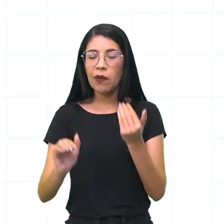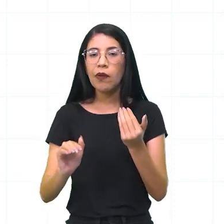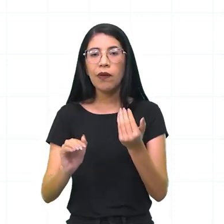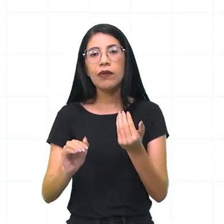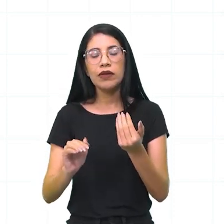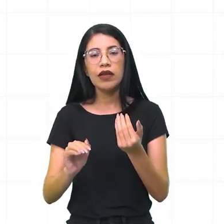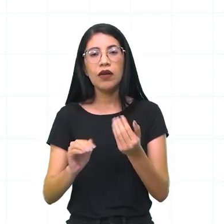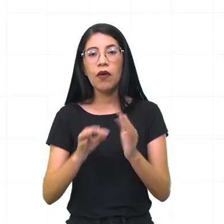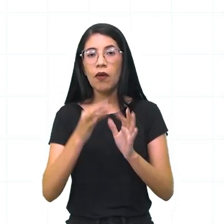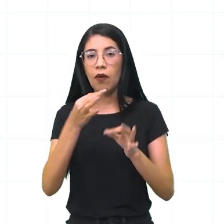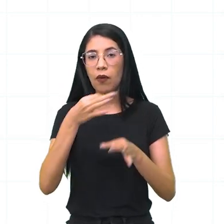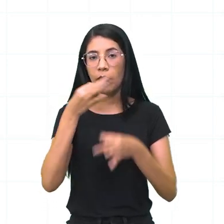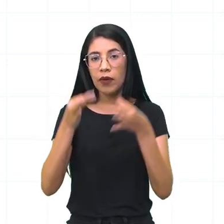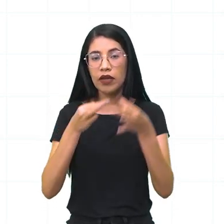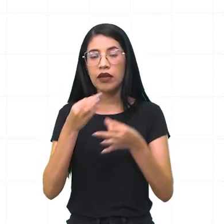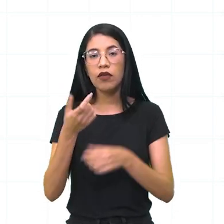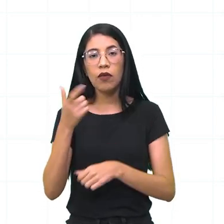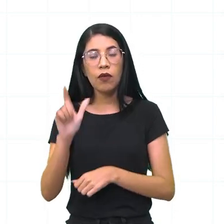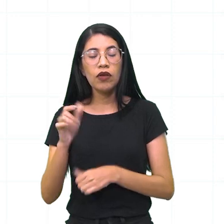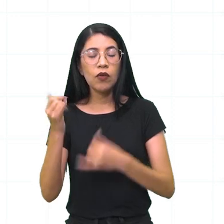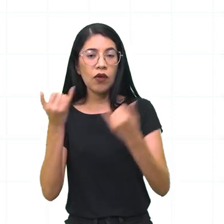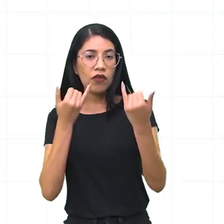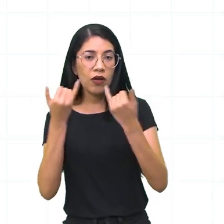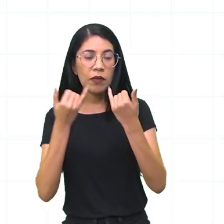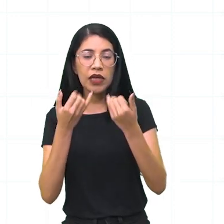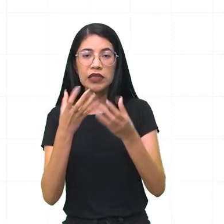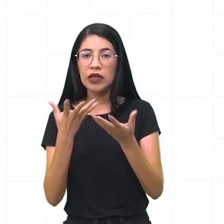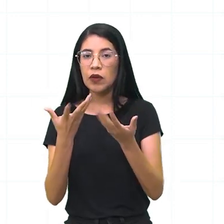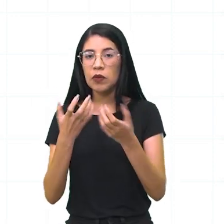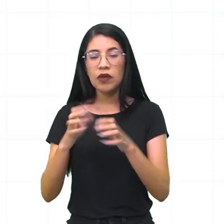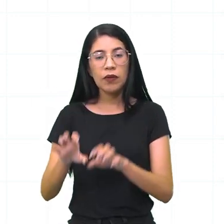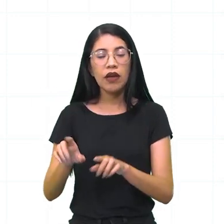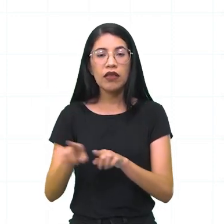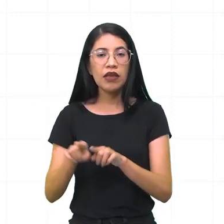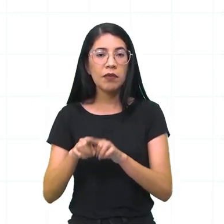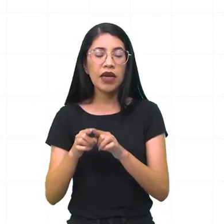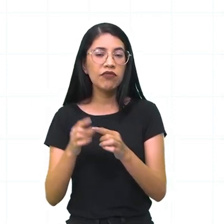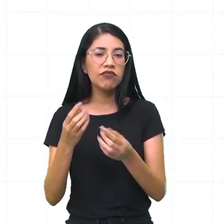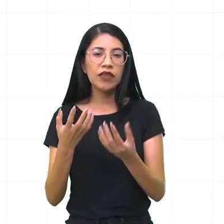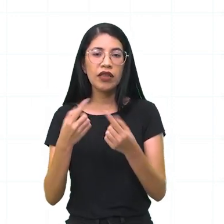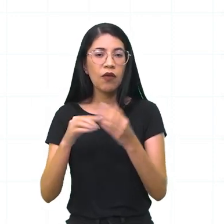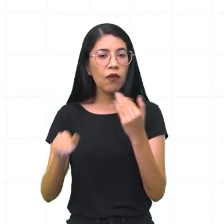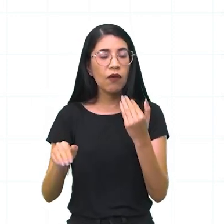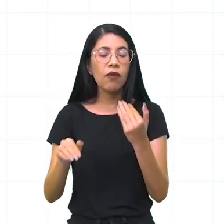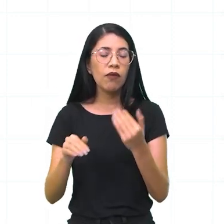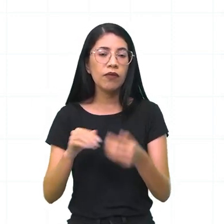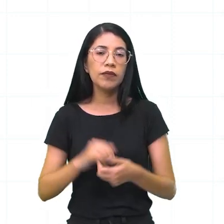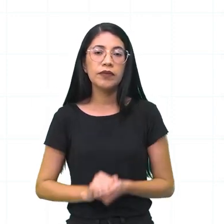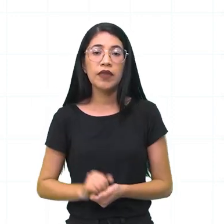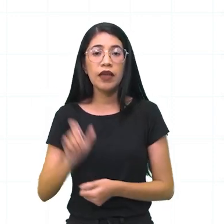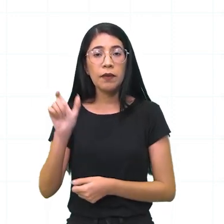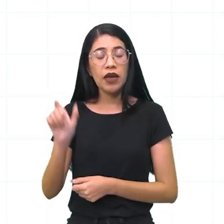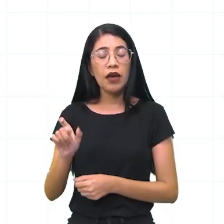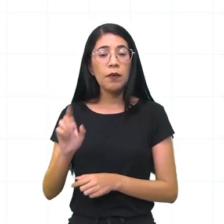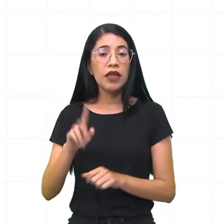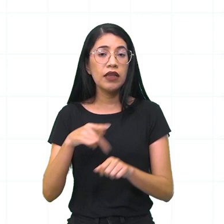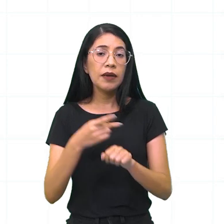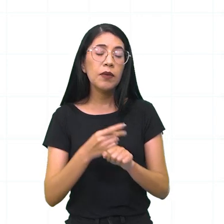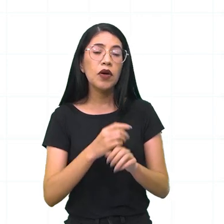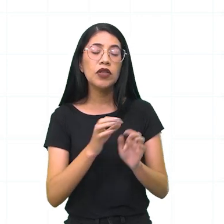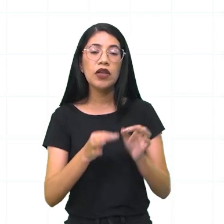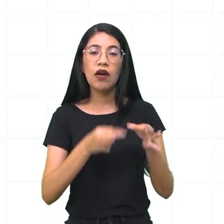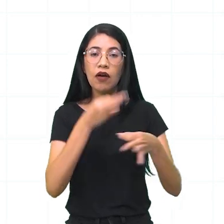negar a informação do outro naquele momento, né? Para de repente defender